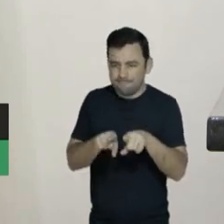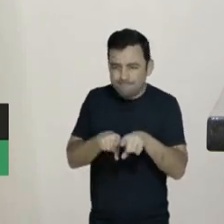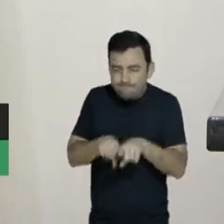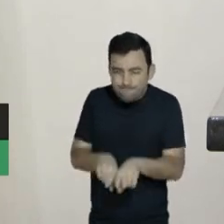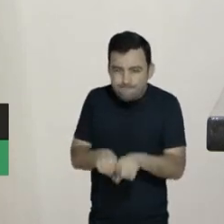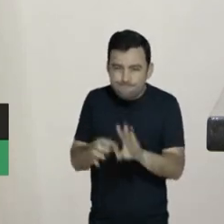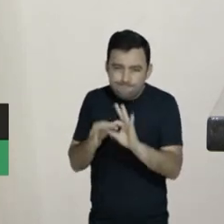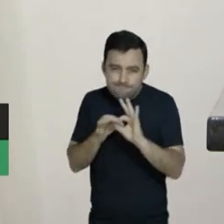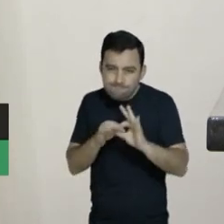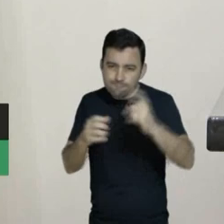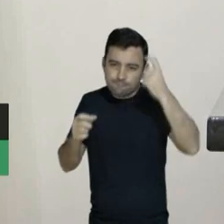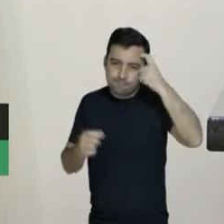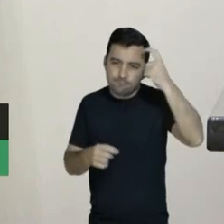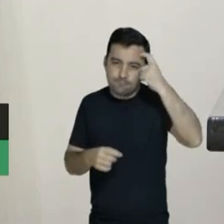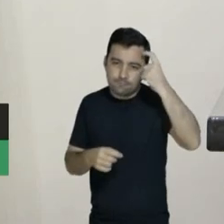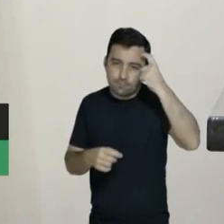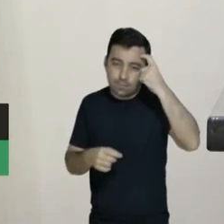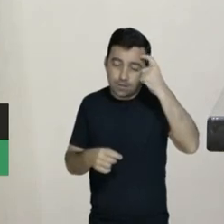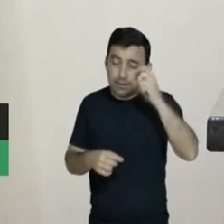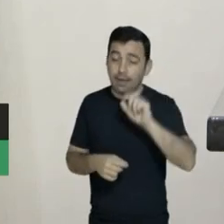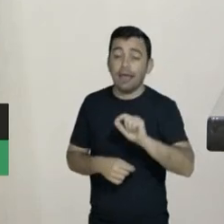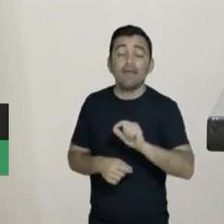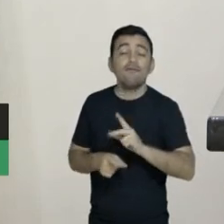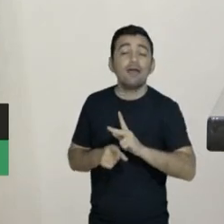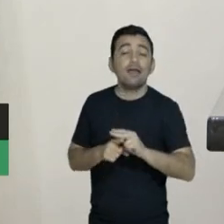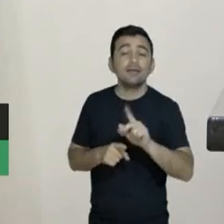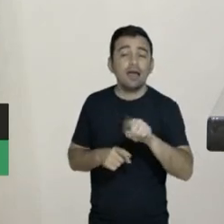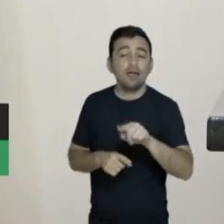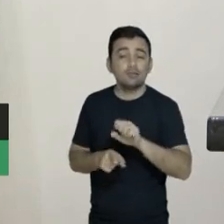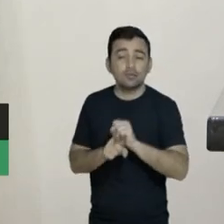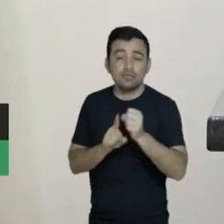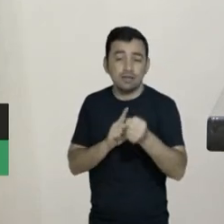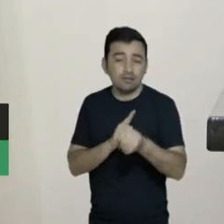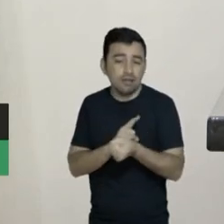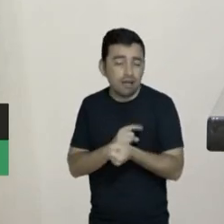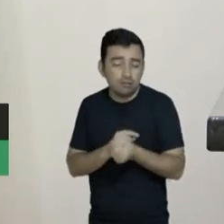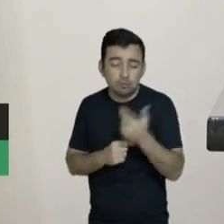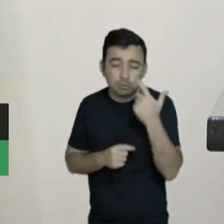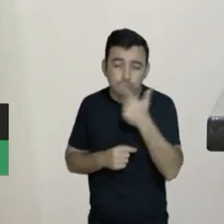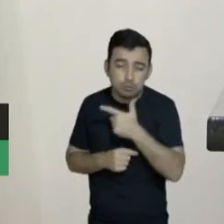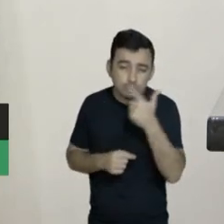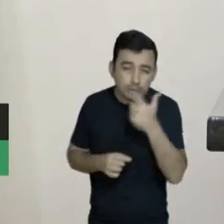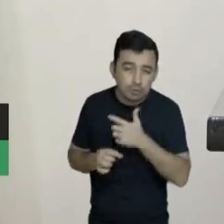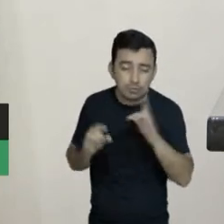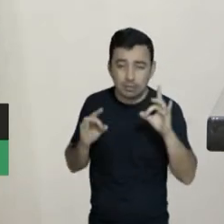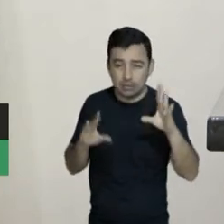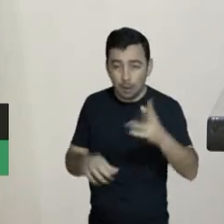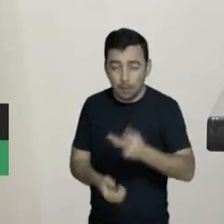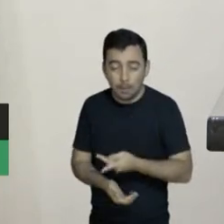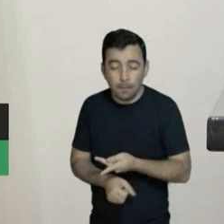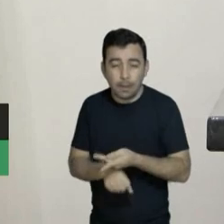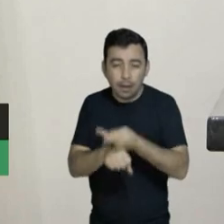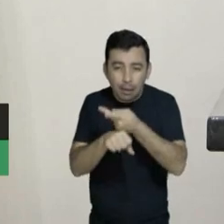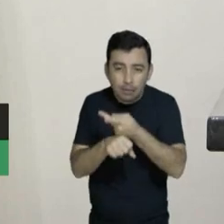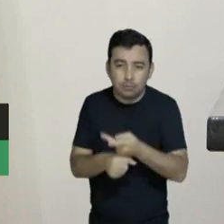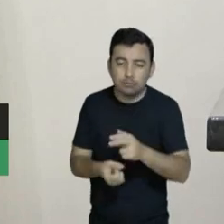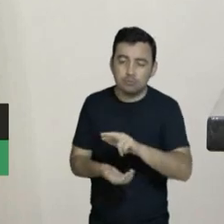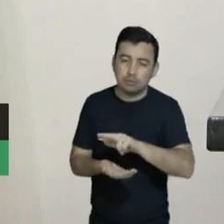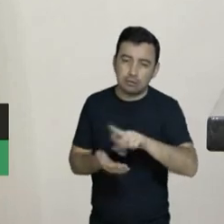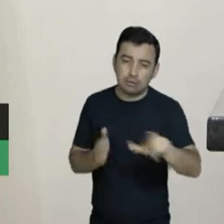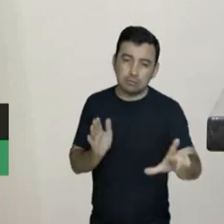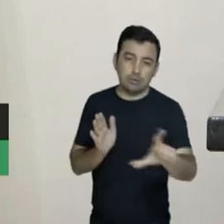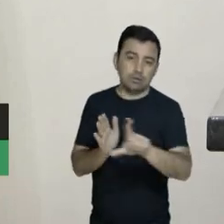pensamento, quem vai ganhar é a sociedade e vai receber informações e formas legais de se construir